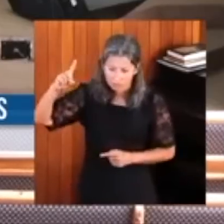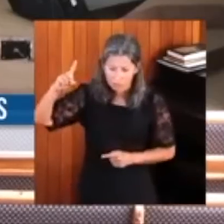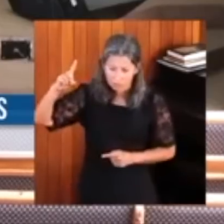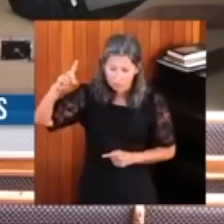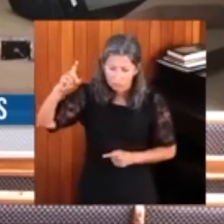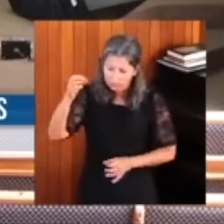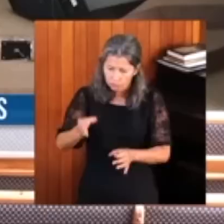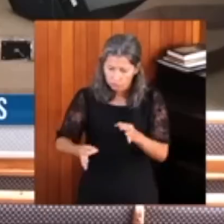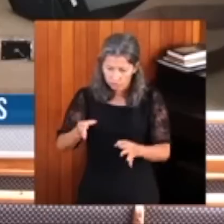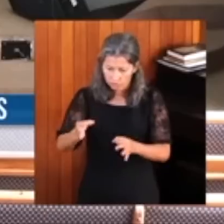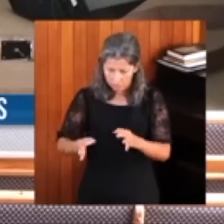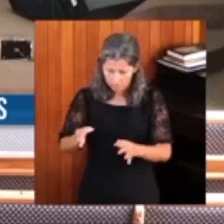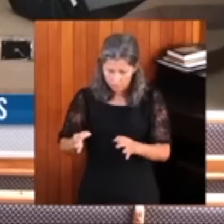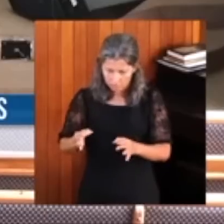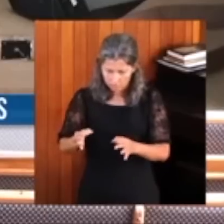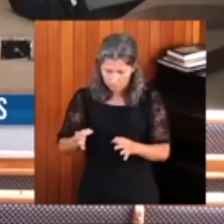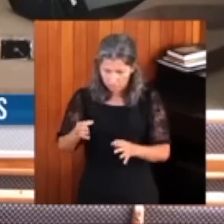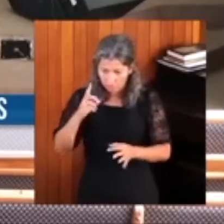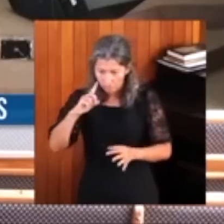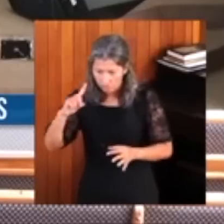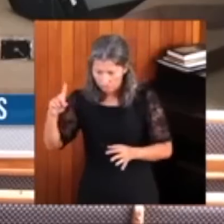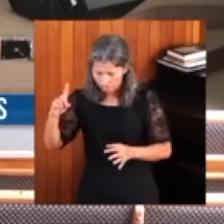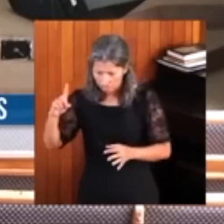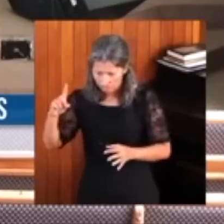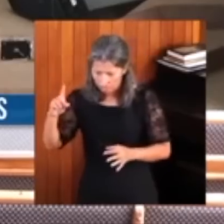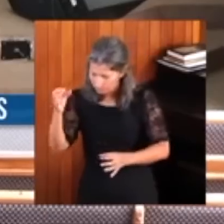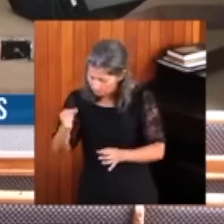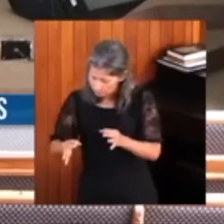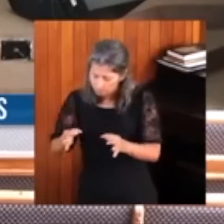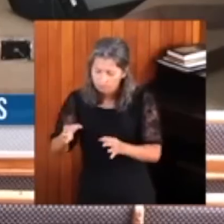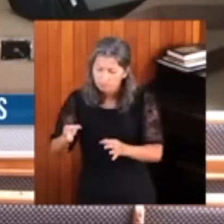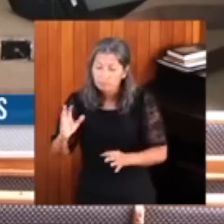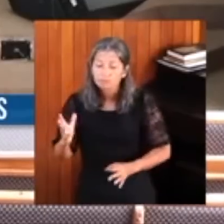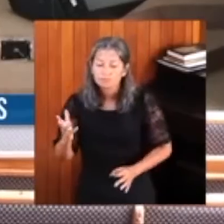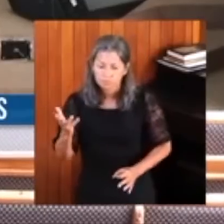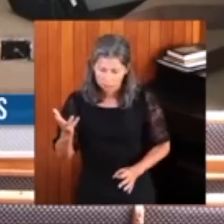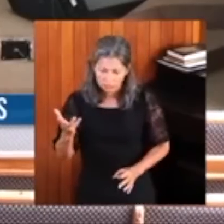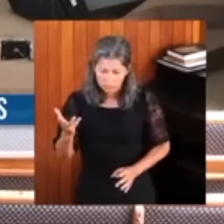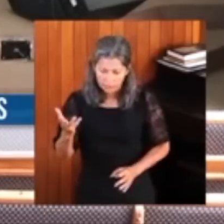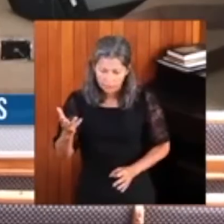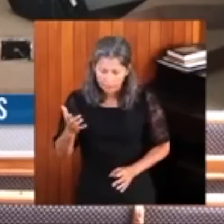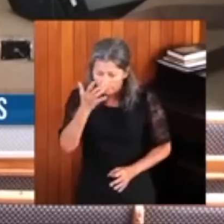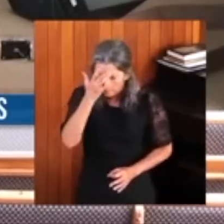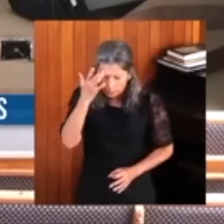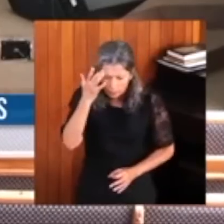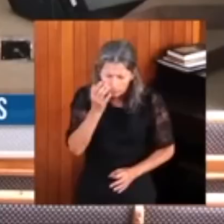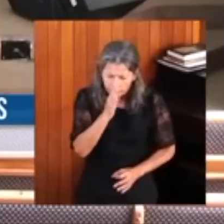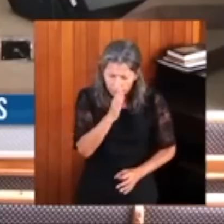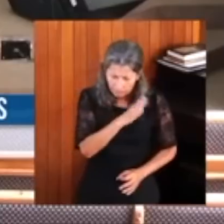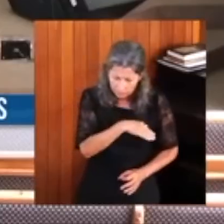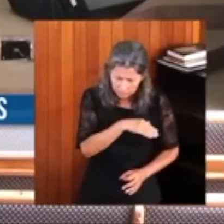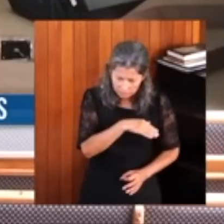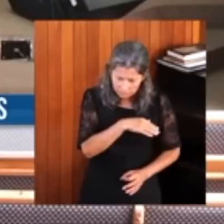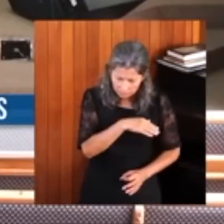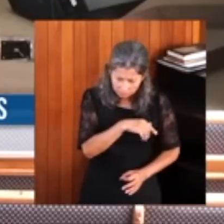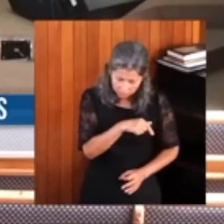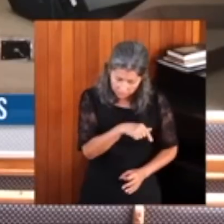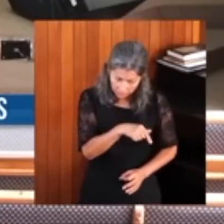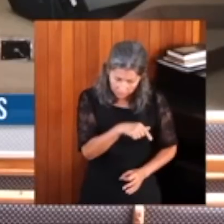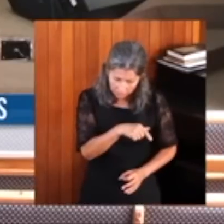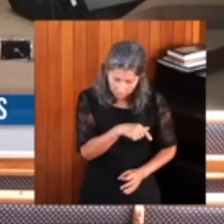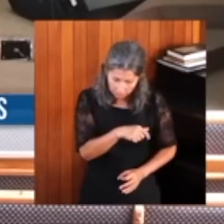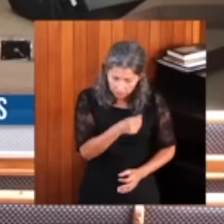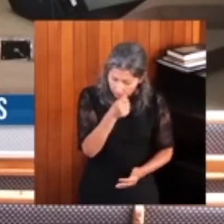aguardando. Deus um dia fará justiça. Os ímpios serão punidos e os justos serão vindicados. Terão a vida